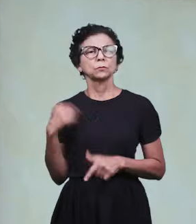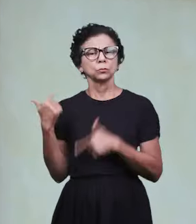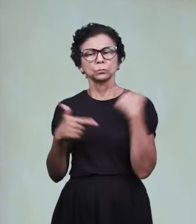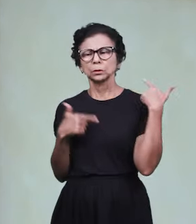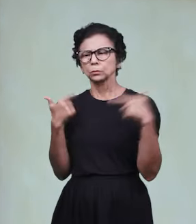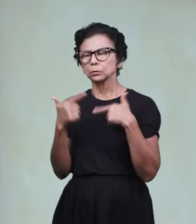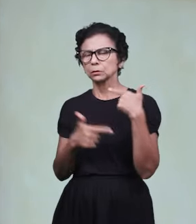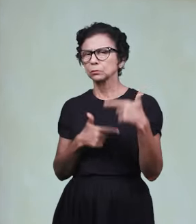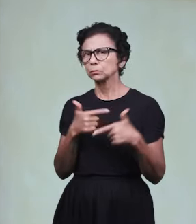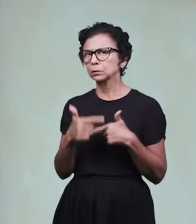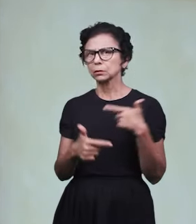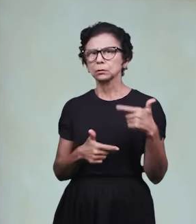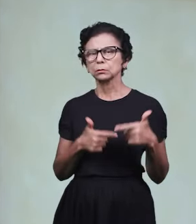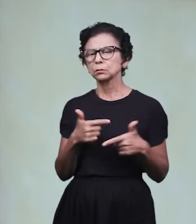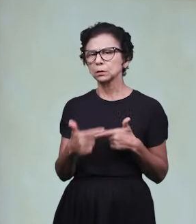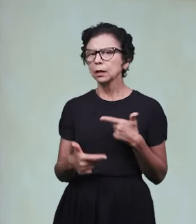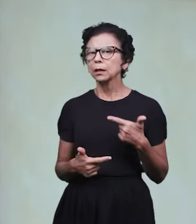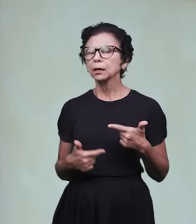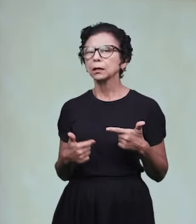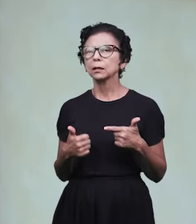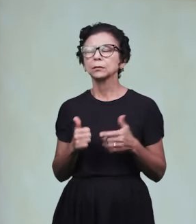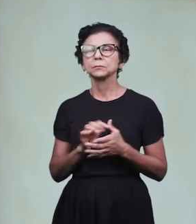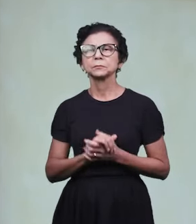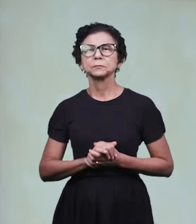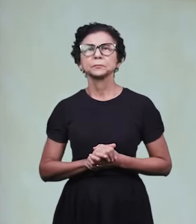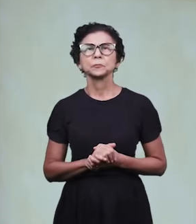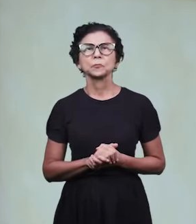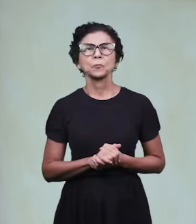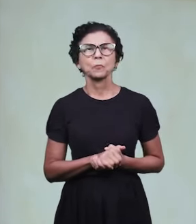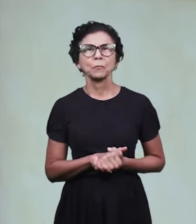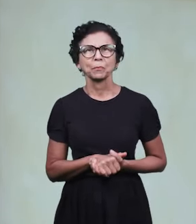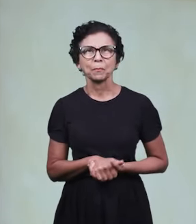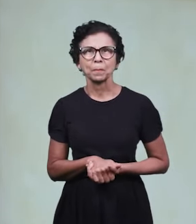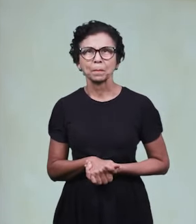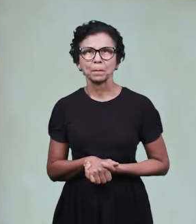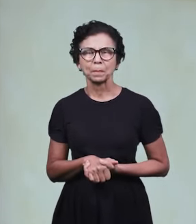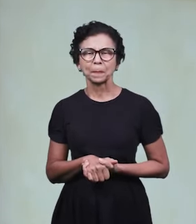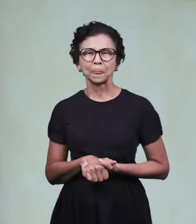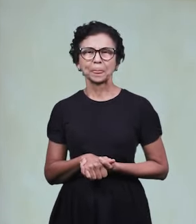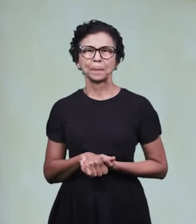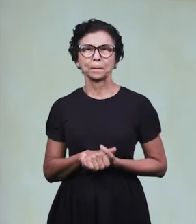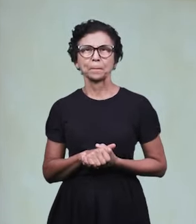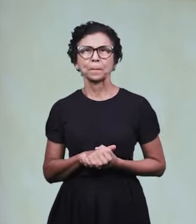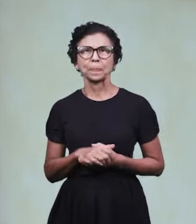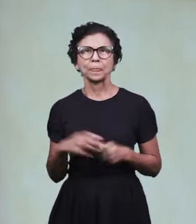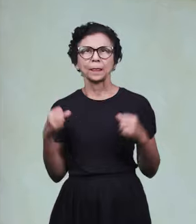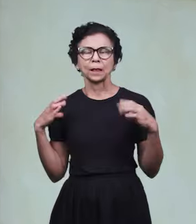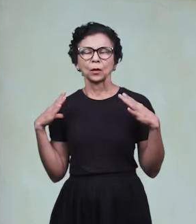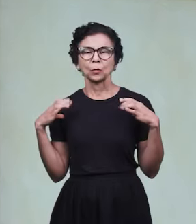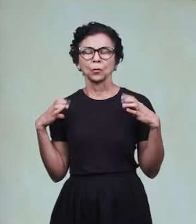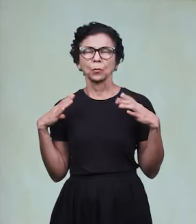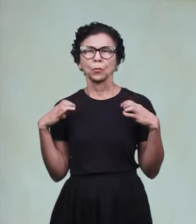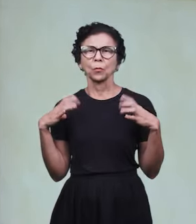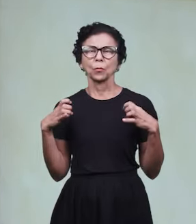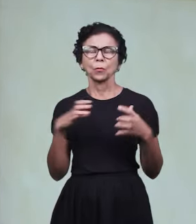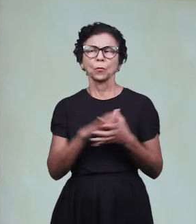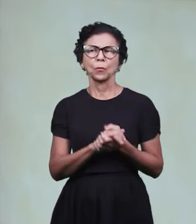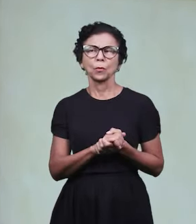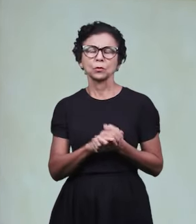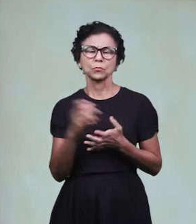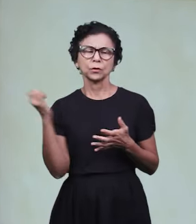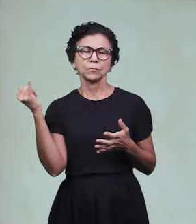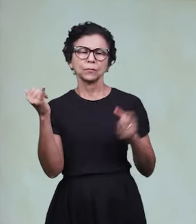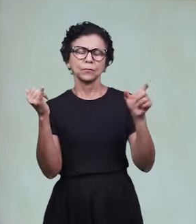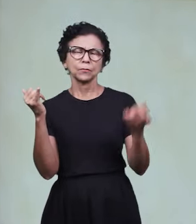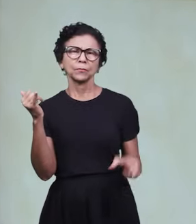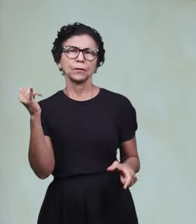ele. Interessante como é que é a obediência do anjo. Ele foi ditando e ele foi escrevendo, o anjo parou. E ele